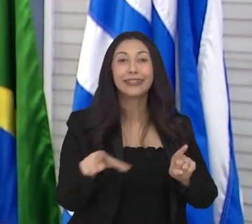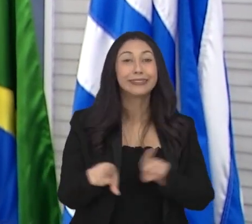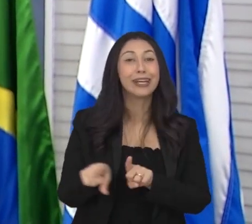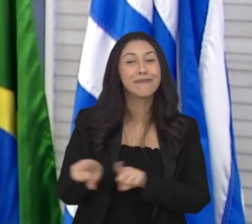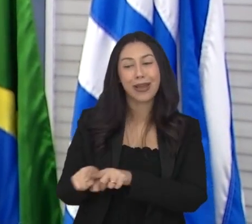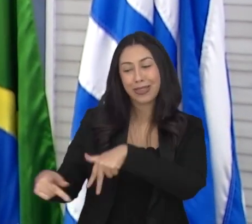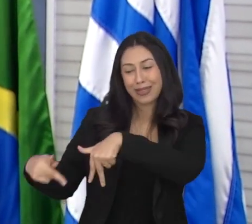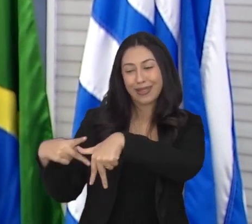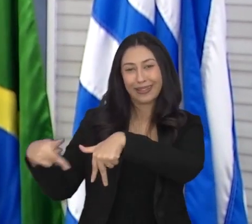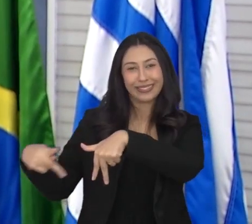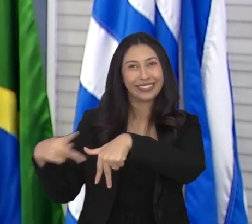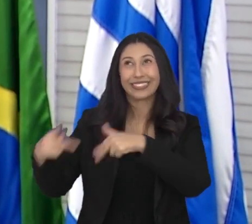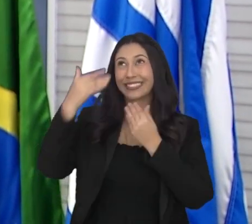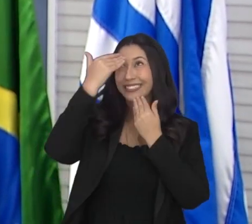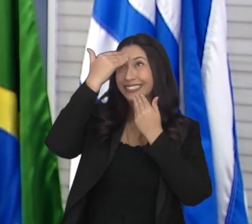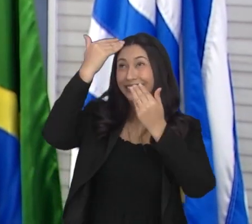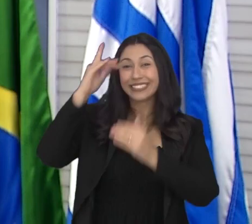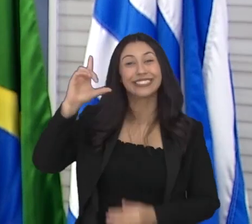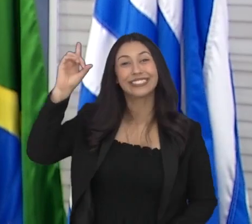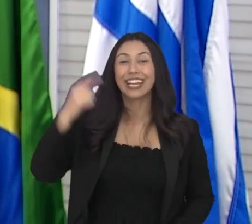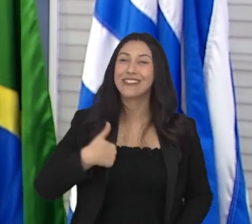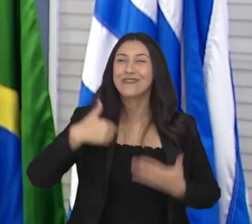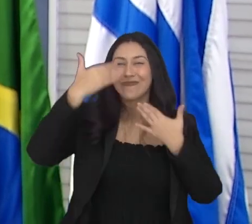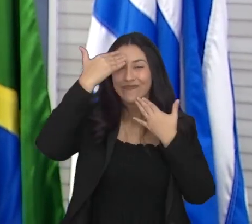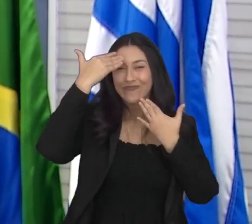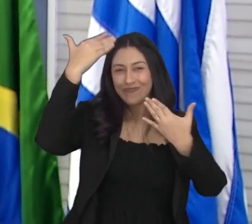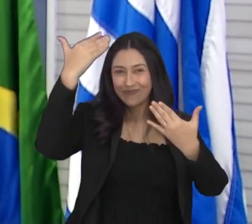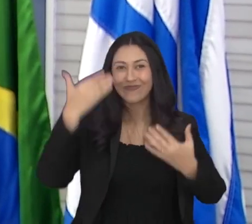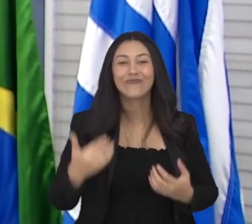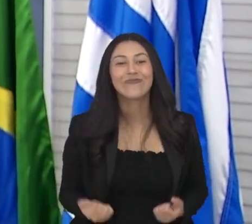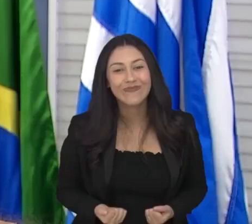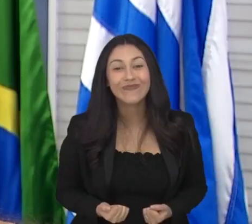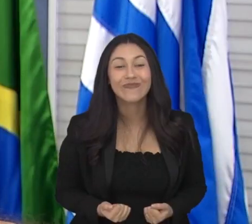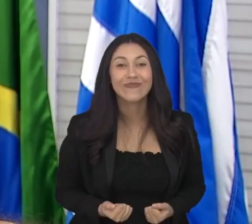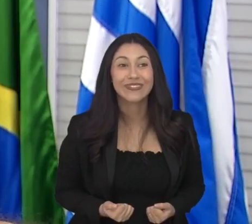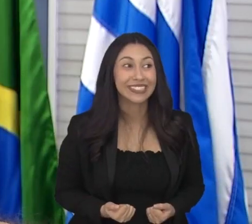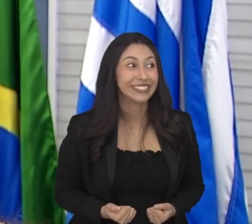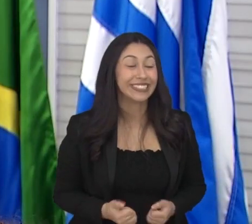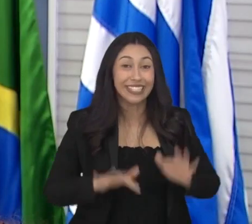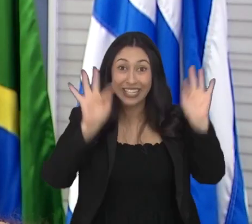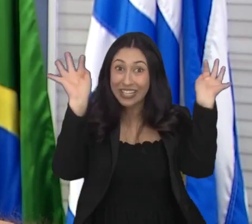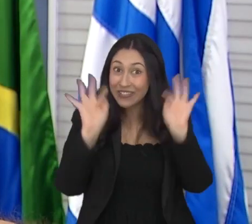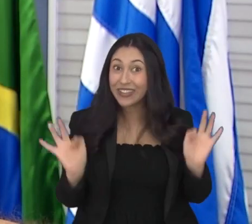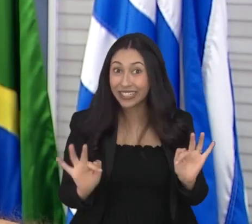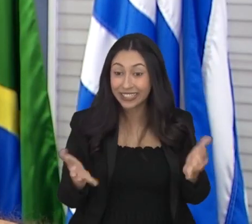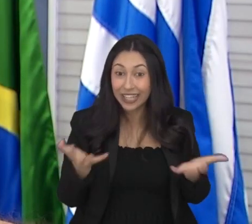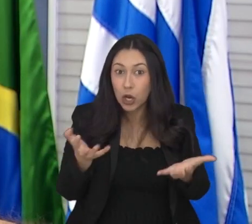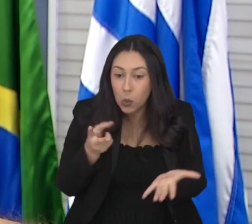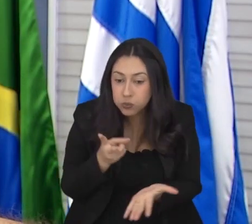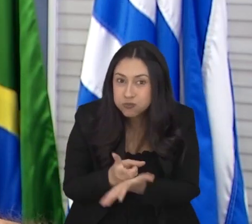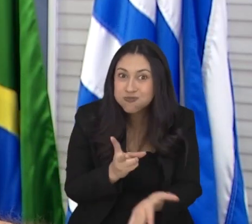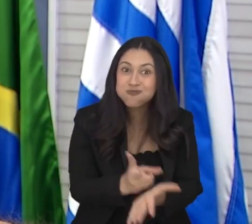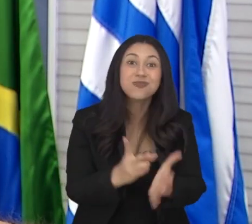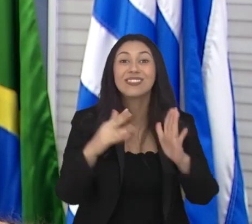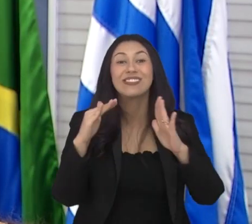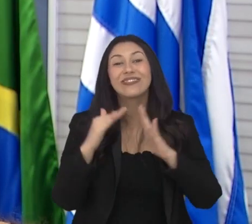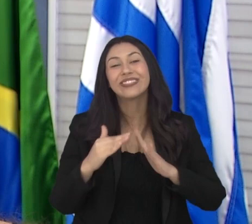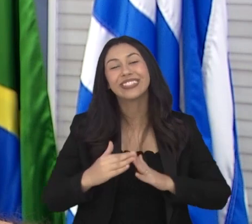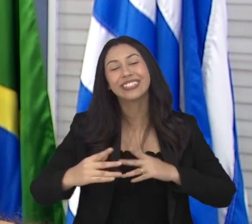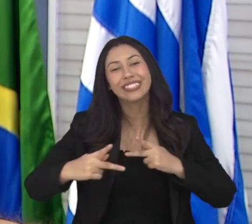e joseense de título. Graças a Deus, eu fico muito agradecido. Com a animação de continuar muito tempo